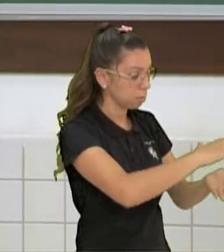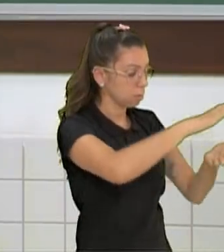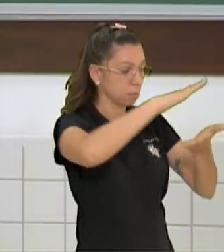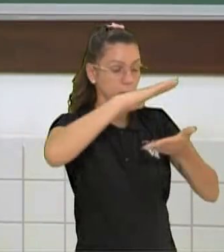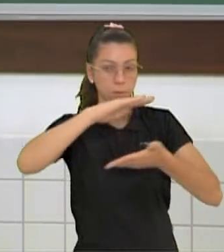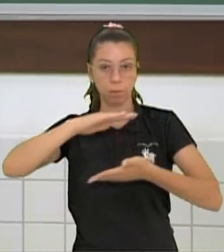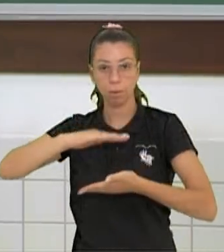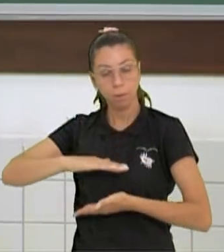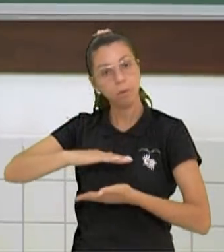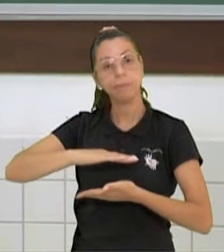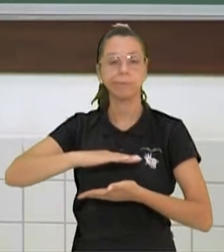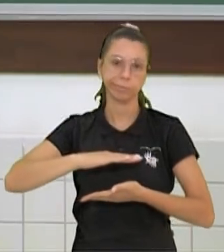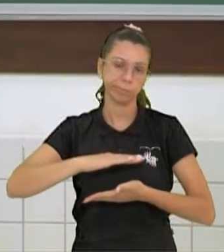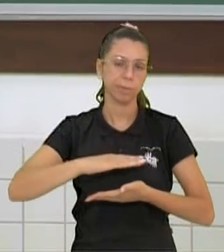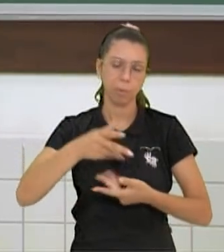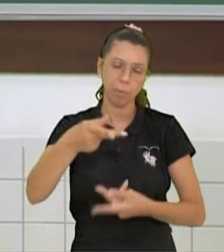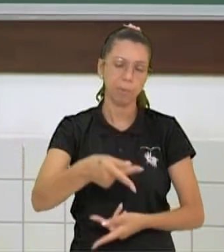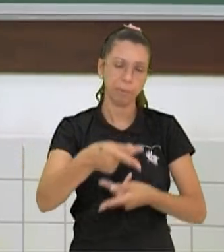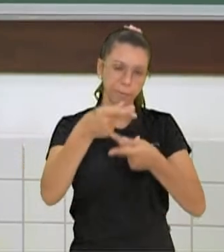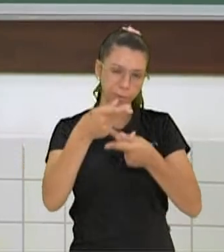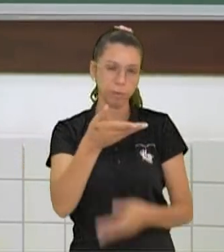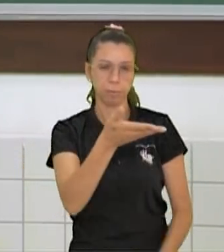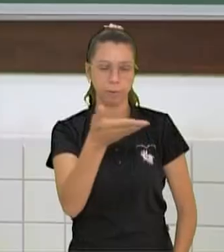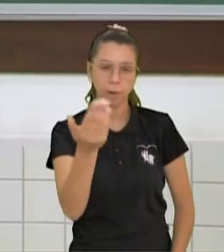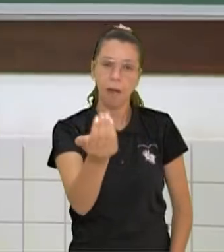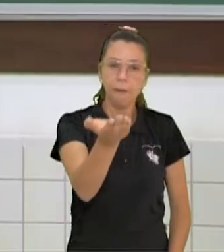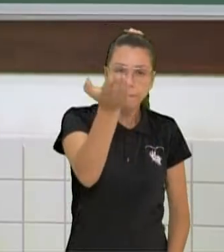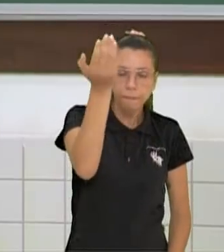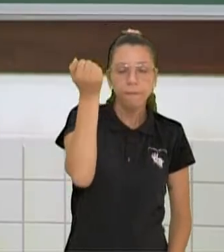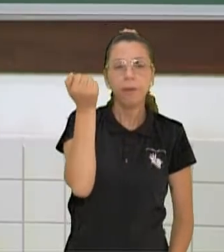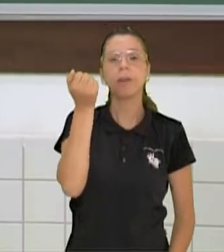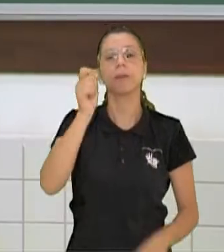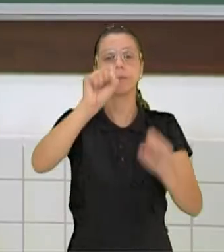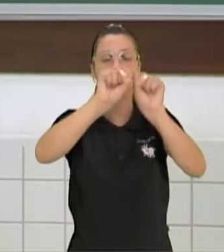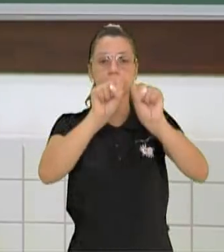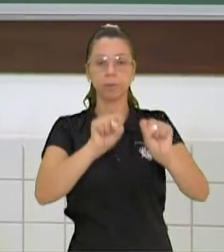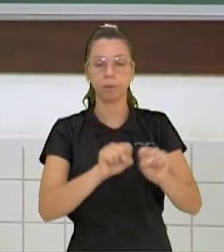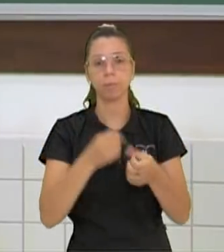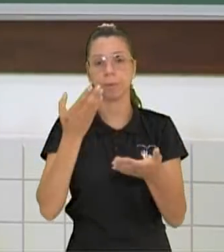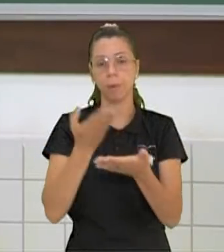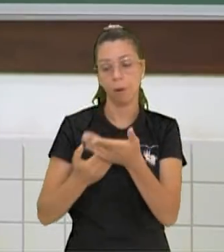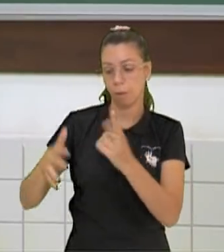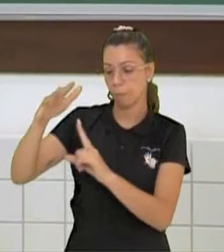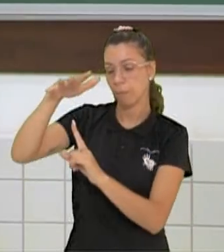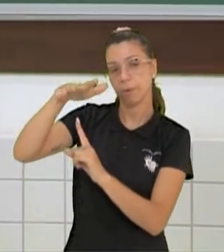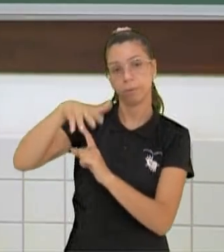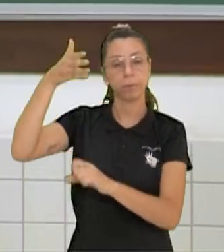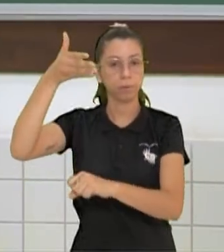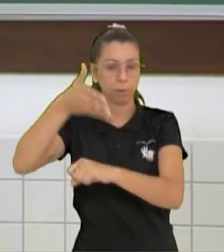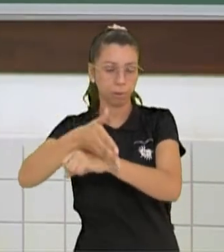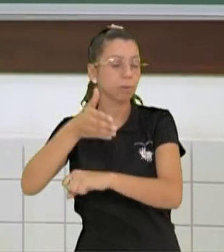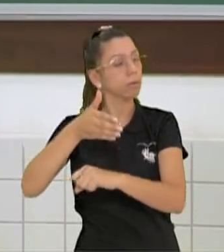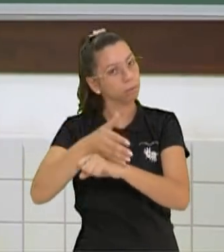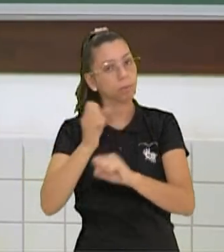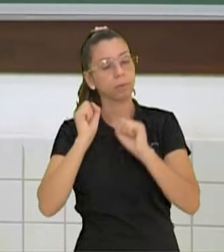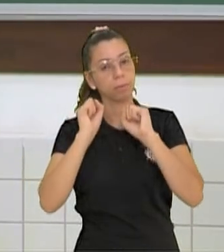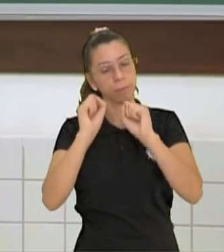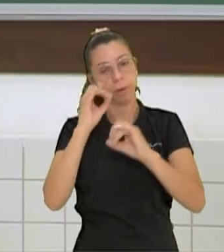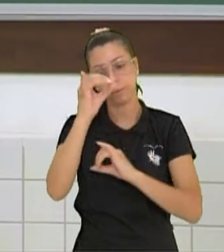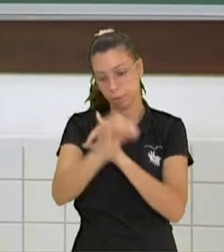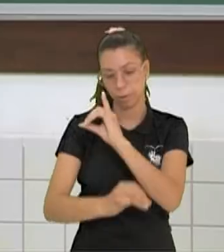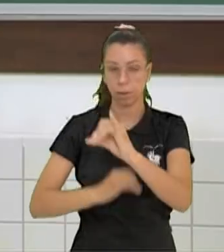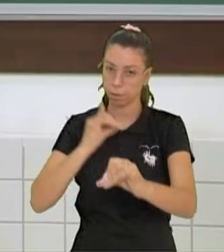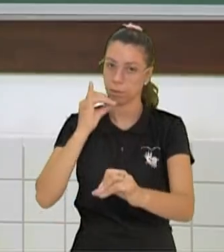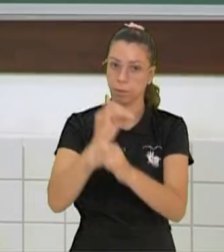material impresso, poxa, deixar um convite para vocês, venham conhecer o sistema do Aula Paraná, quem tem acesso, quem pode, quem tem